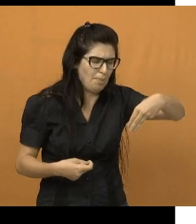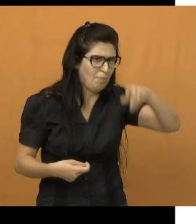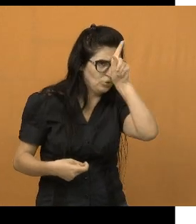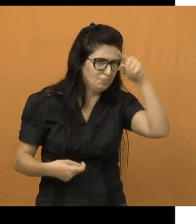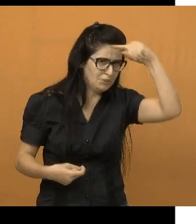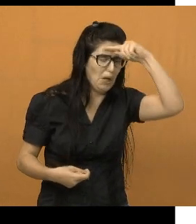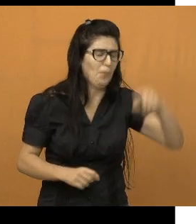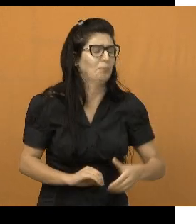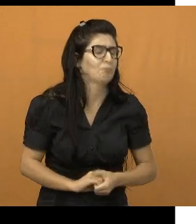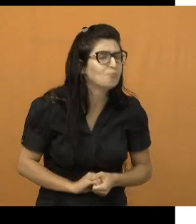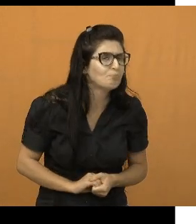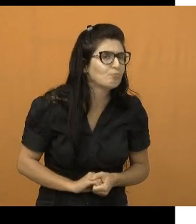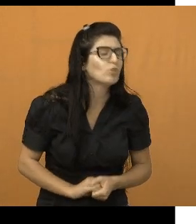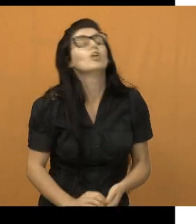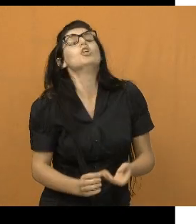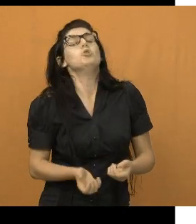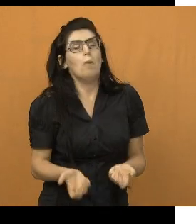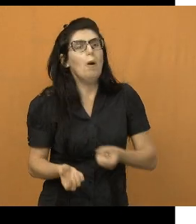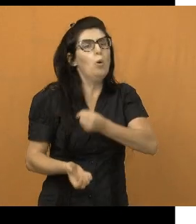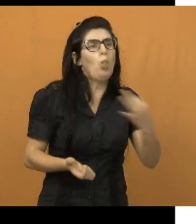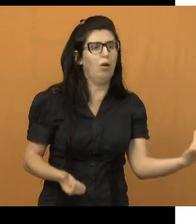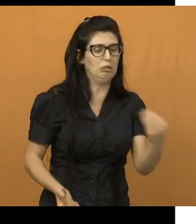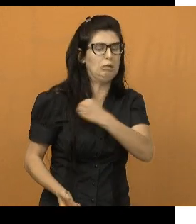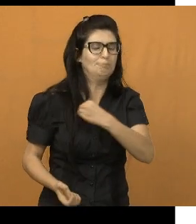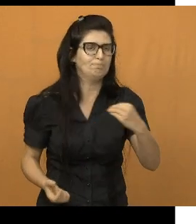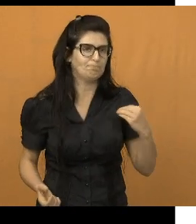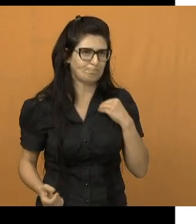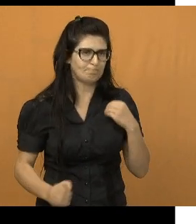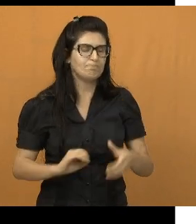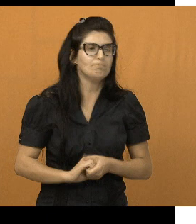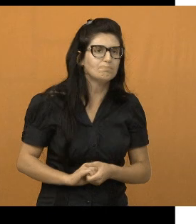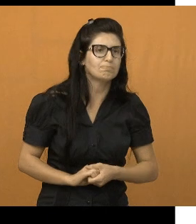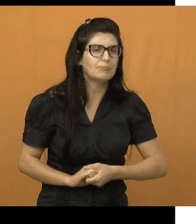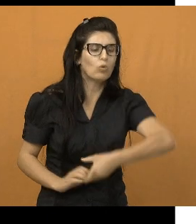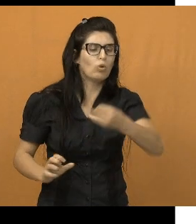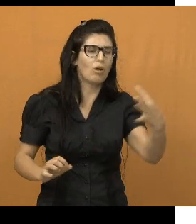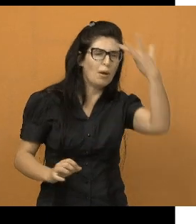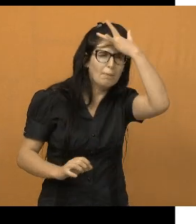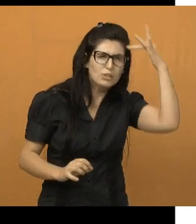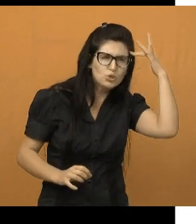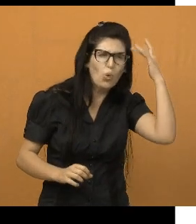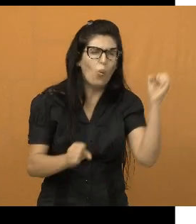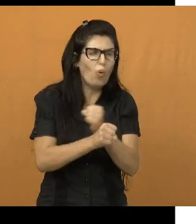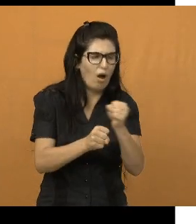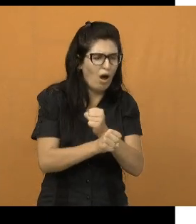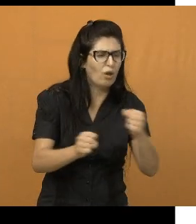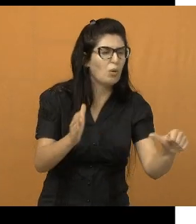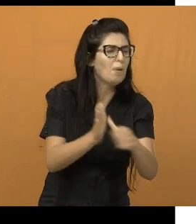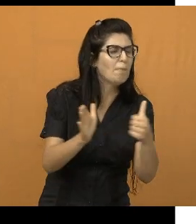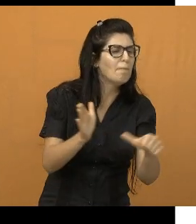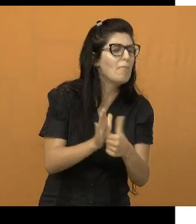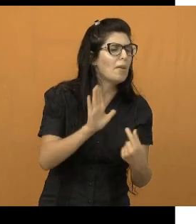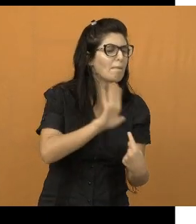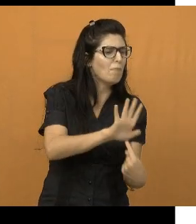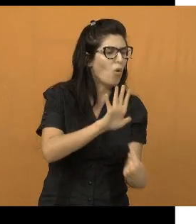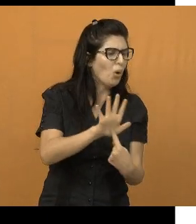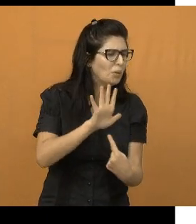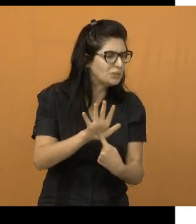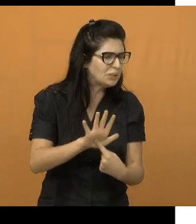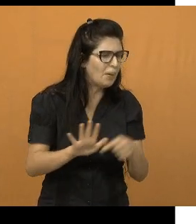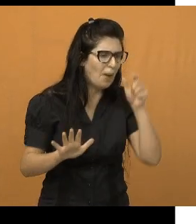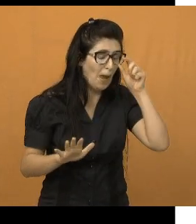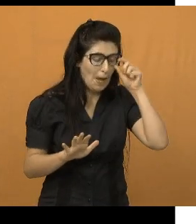Com relação ao número de consultas por habitante por ano. No primeiro quadro, nós temos a média